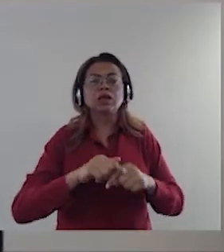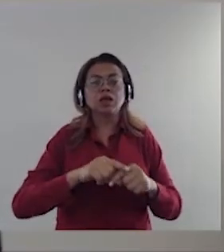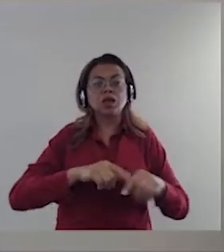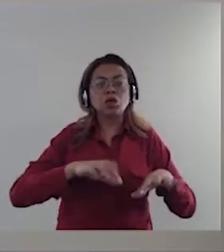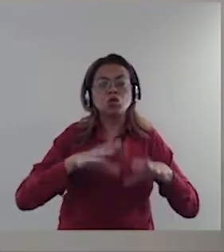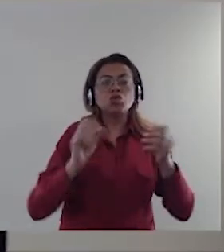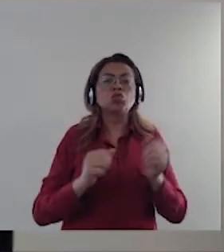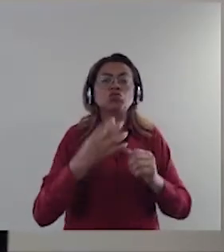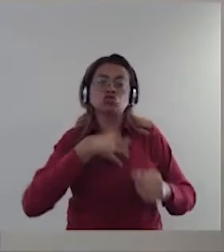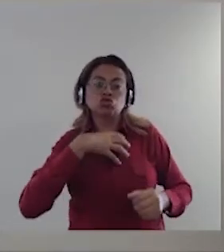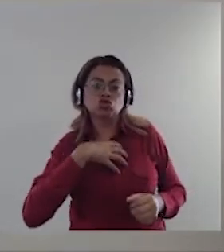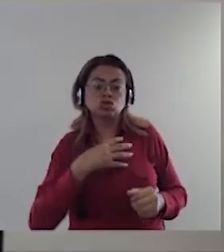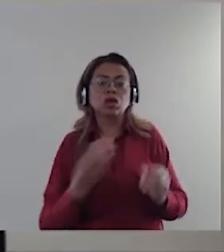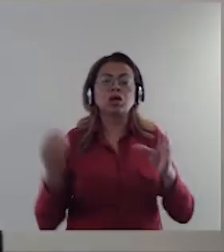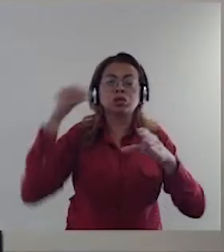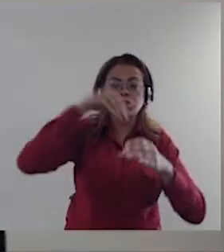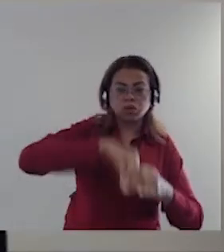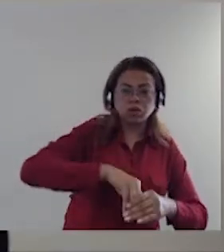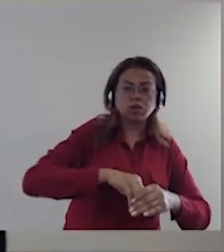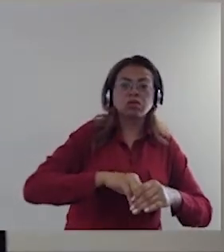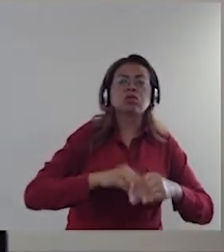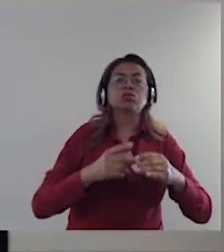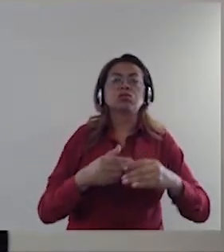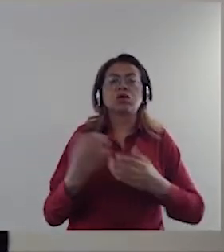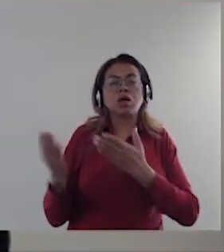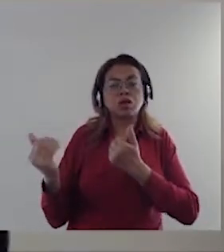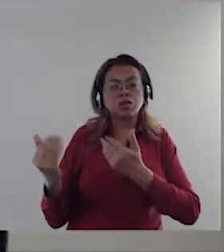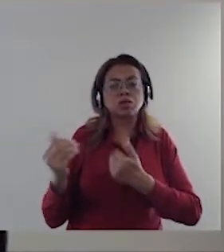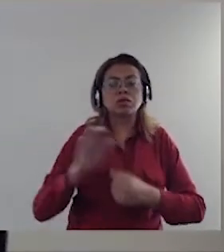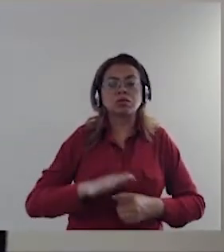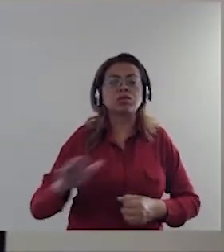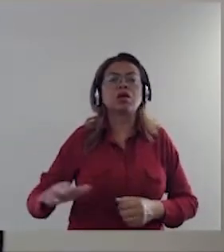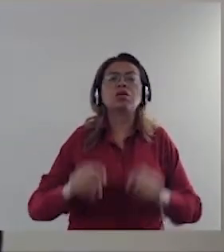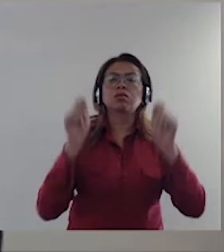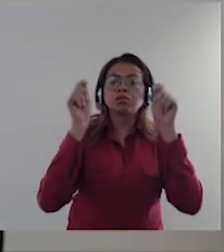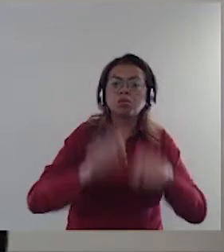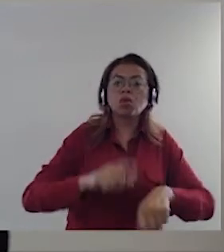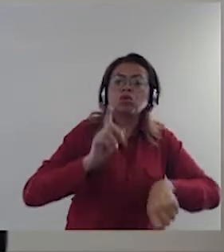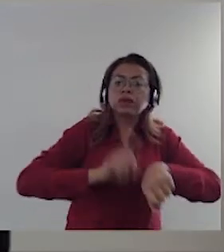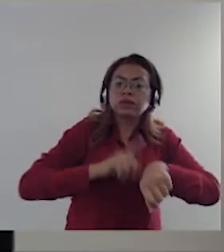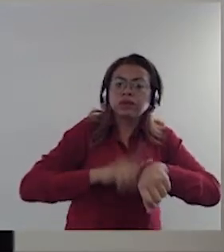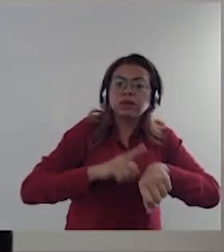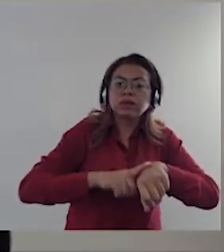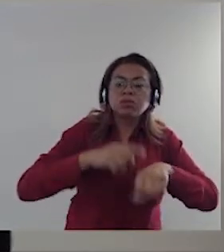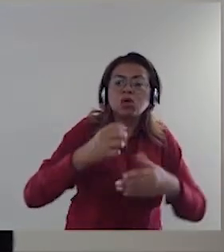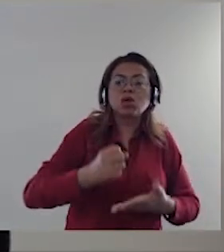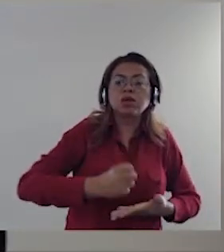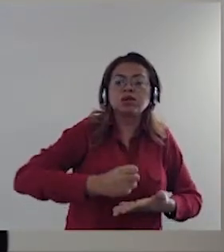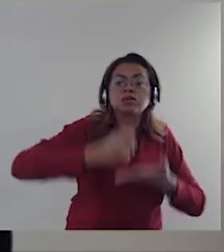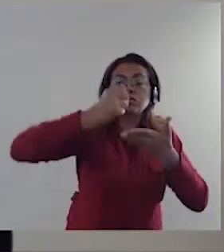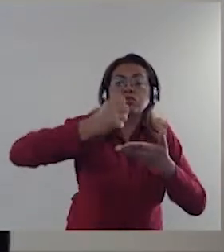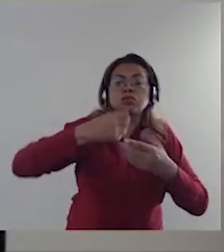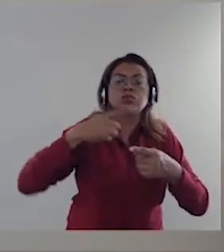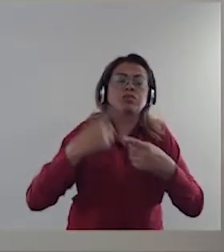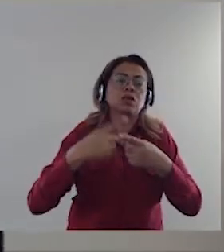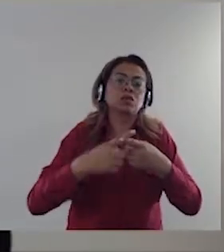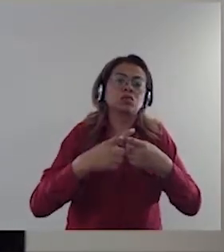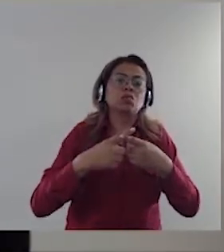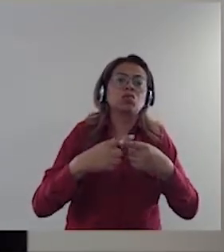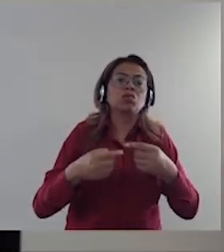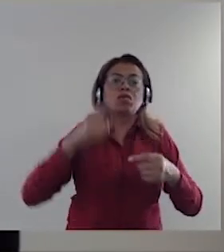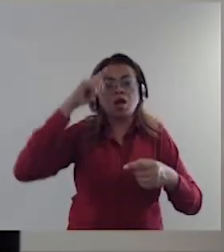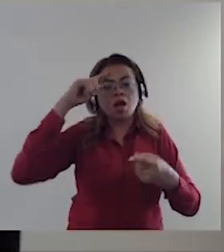adolescentes, qualquer que seja a modalidade de guarda, poderá ser suspenso temporariamente, de comum acordo entre os pais ou a critério do